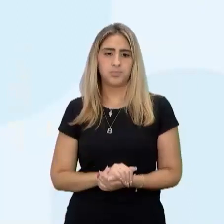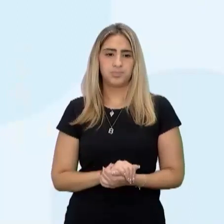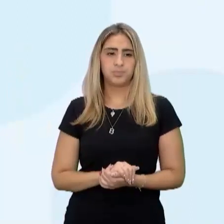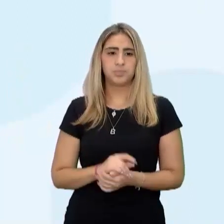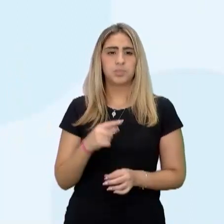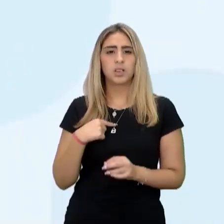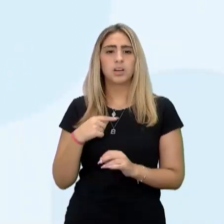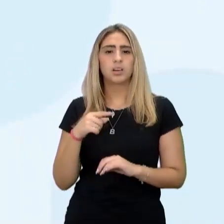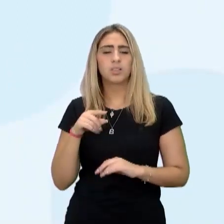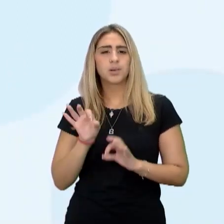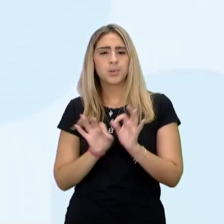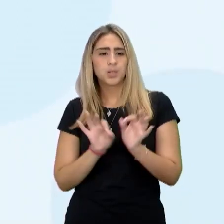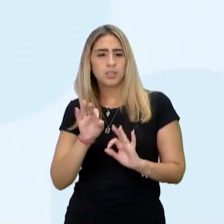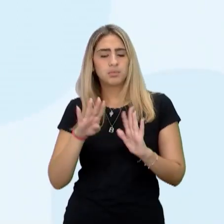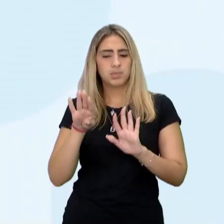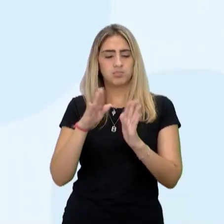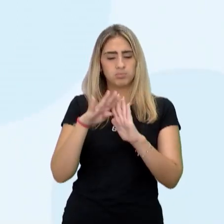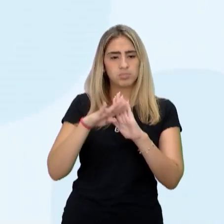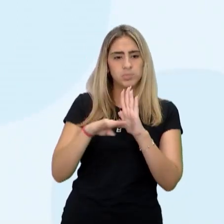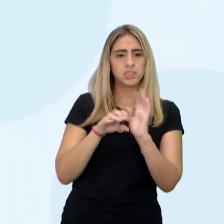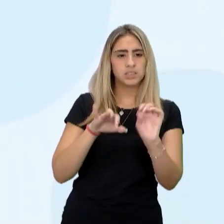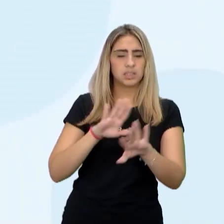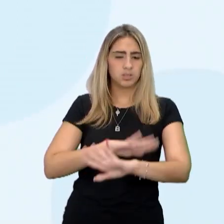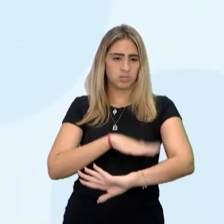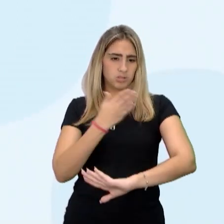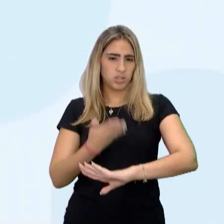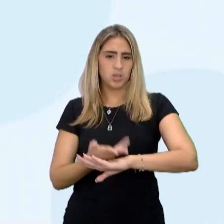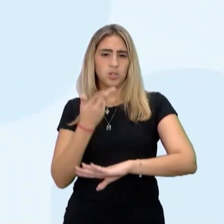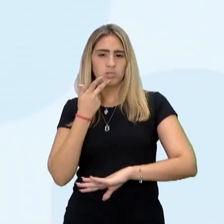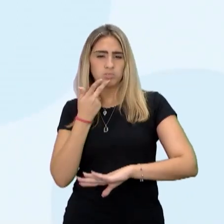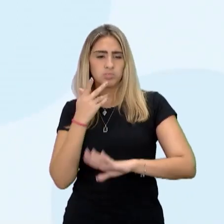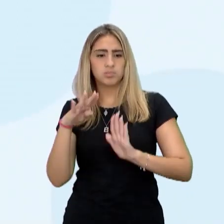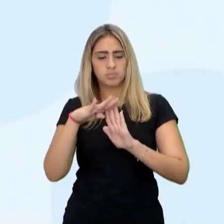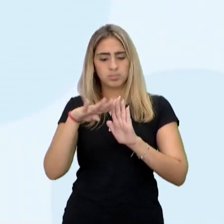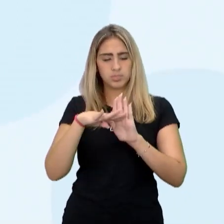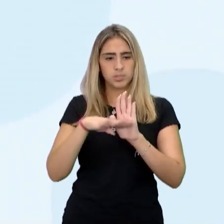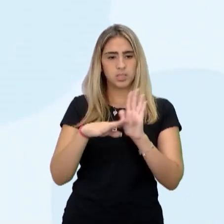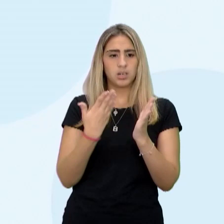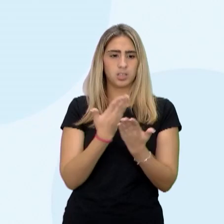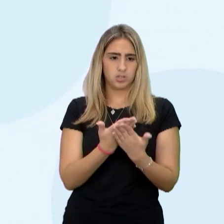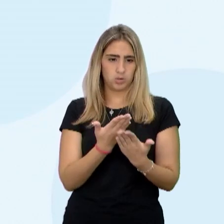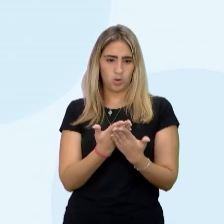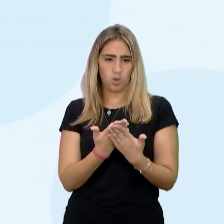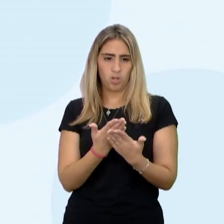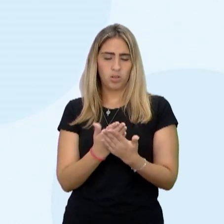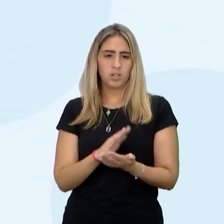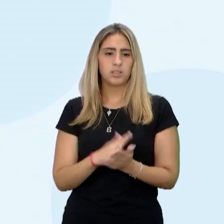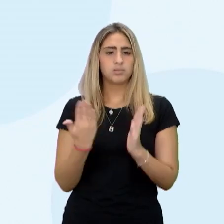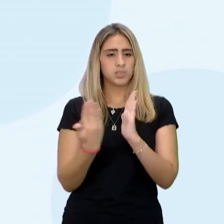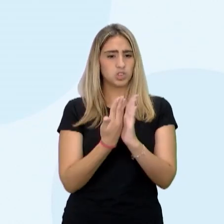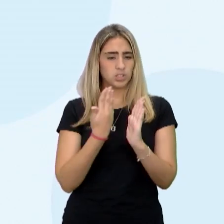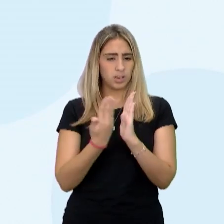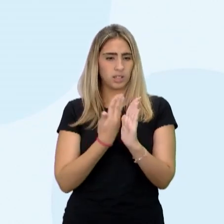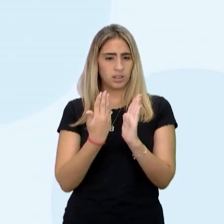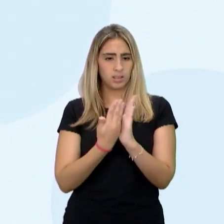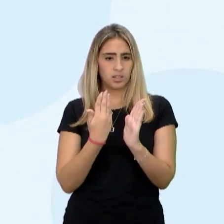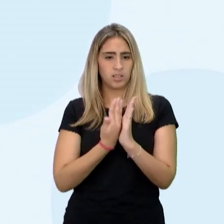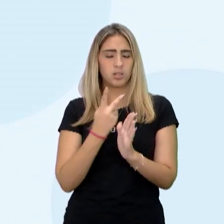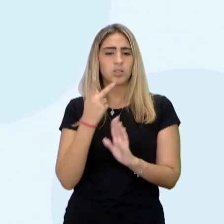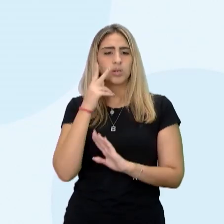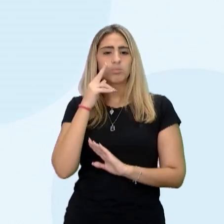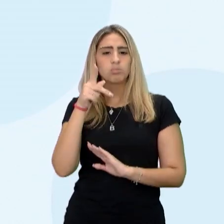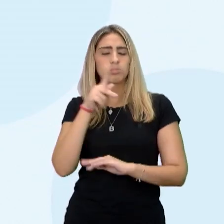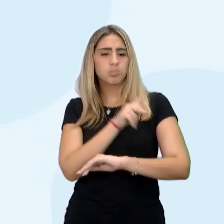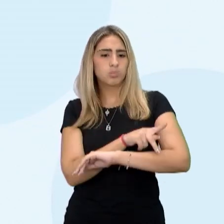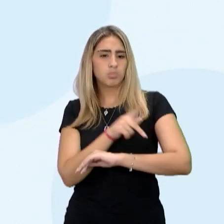Ensino Integral, a gente consegue trabalhar com a agenda da escola, com a agenda dos profissionais, alguns